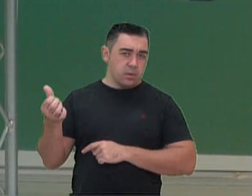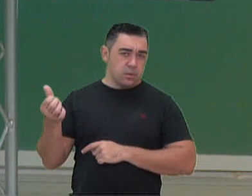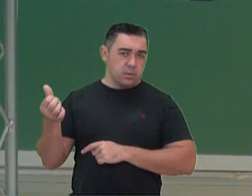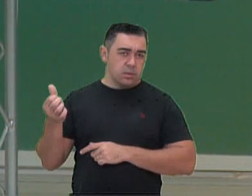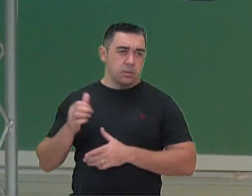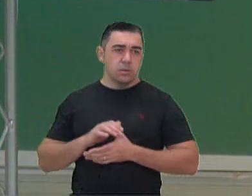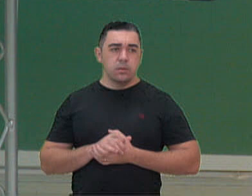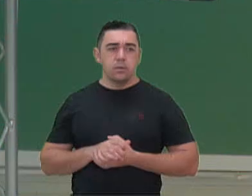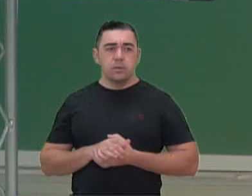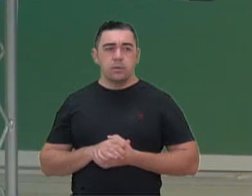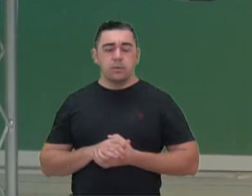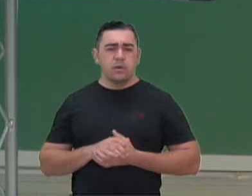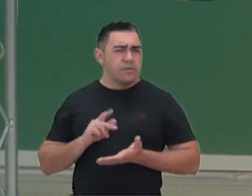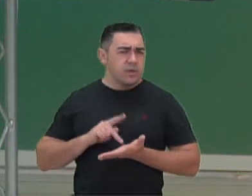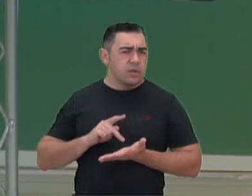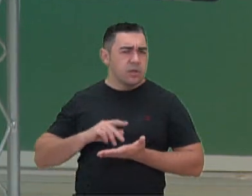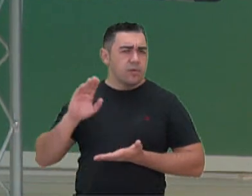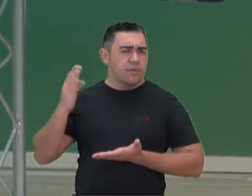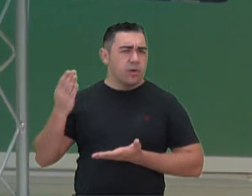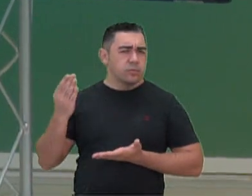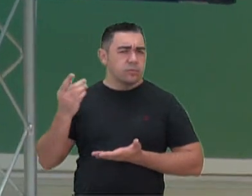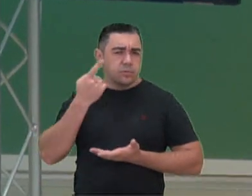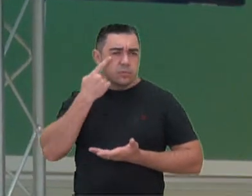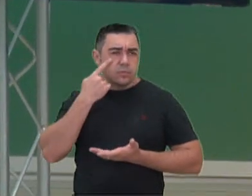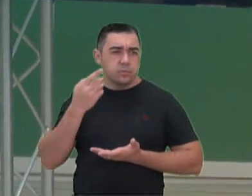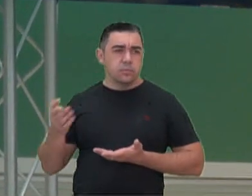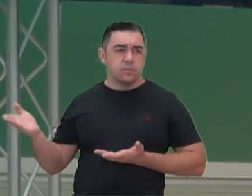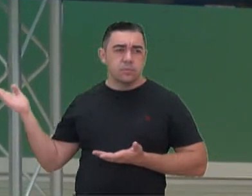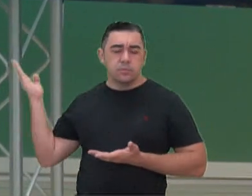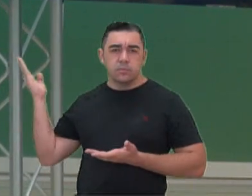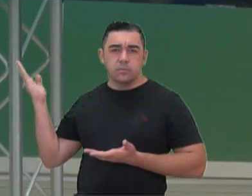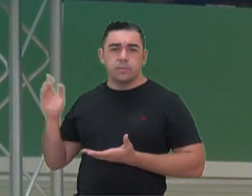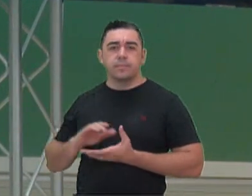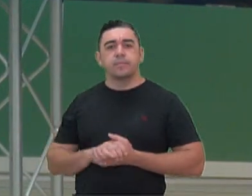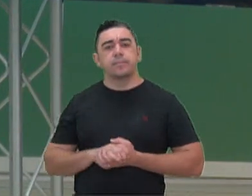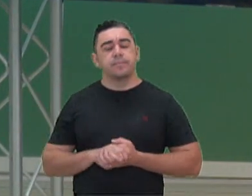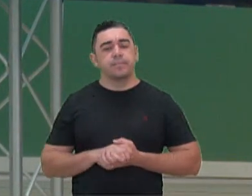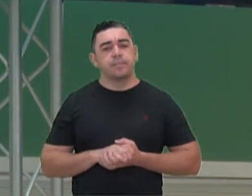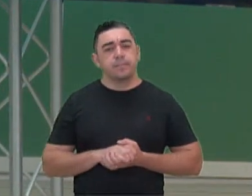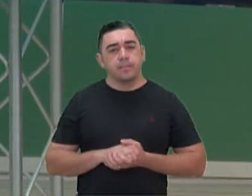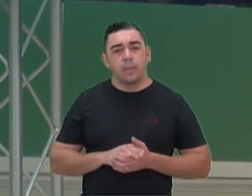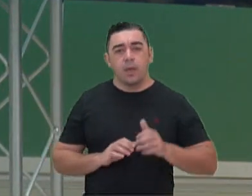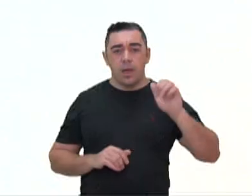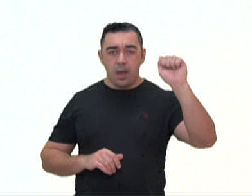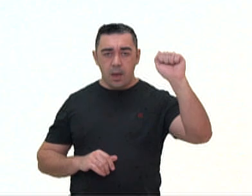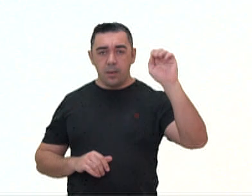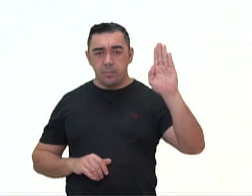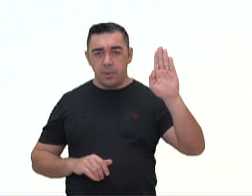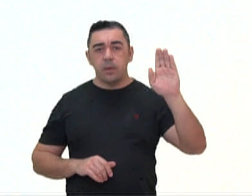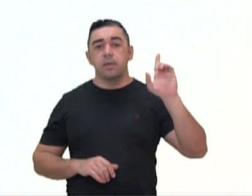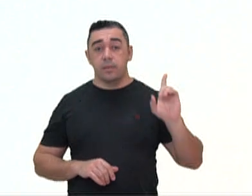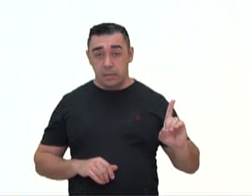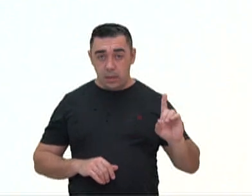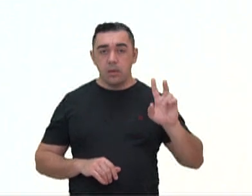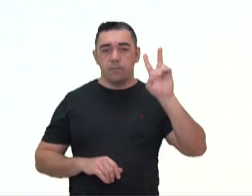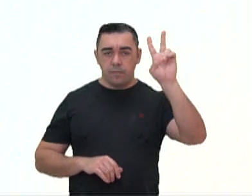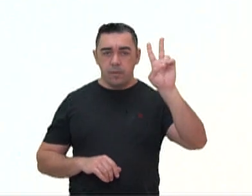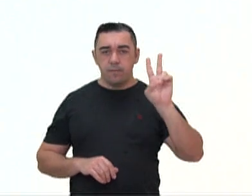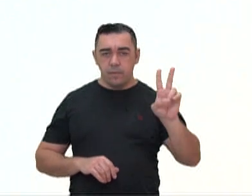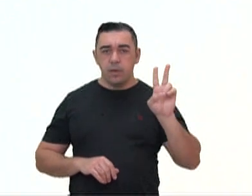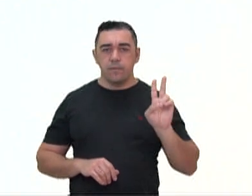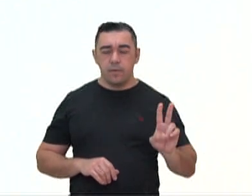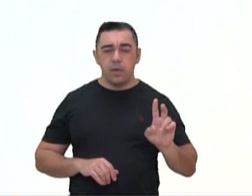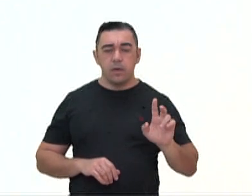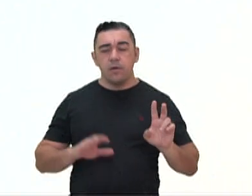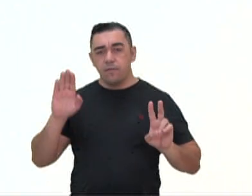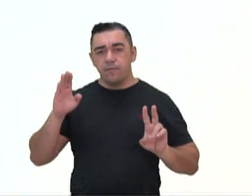6. Verdadeiro ou falso? Muito bem, A, B e D são verdadeiros e a única falsa